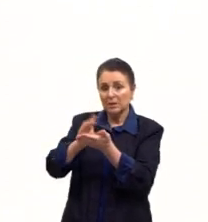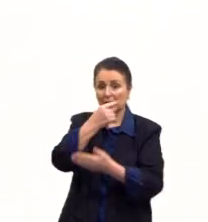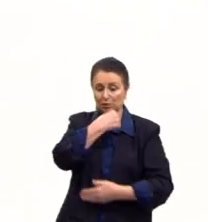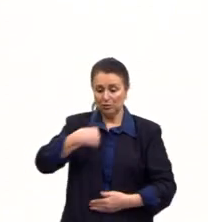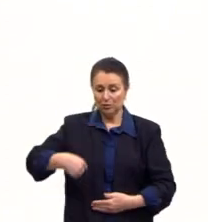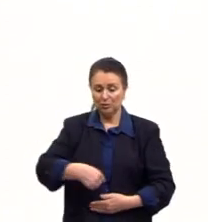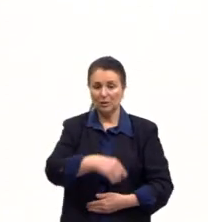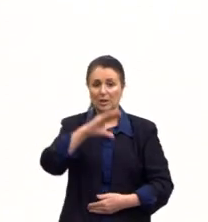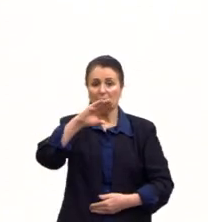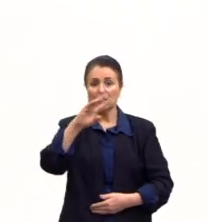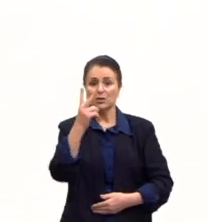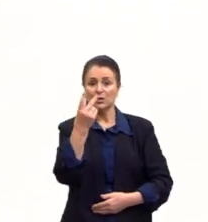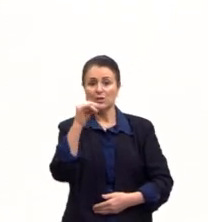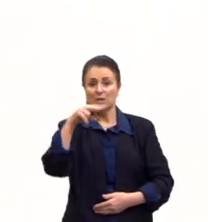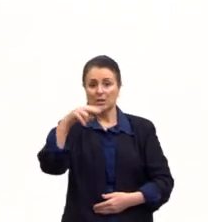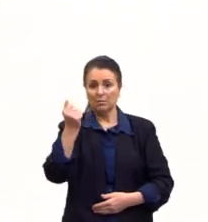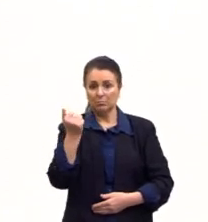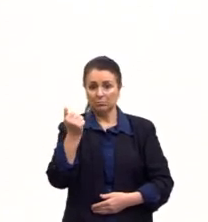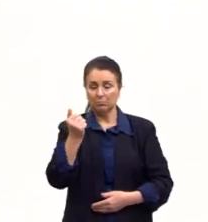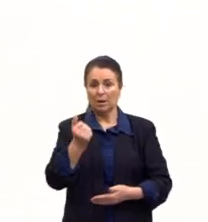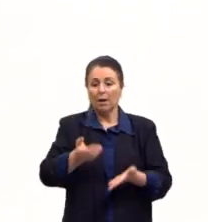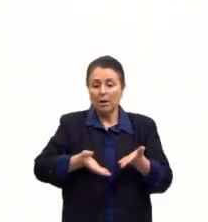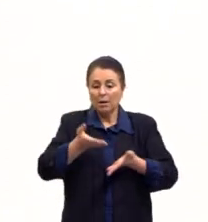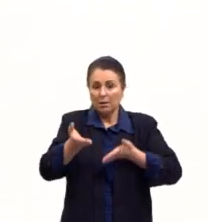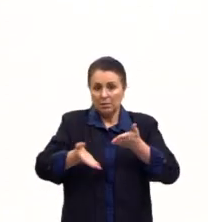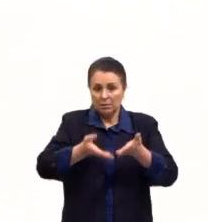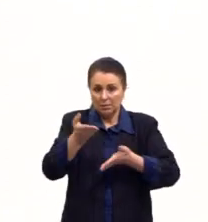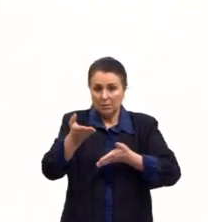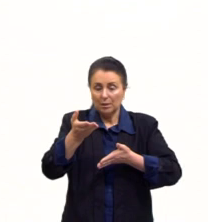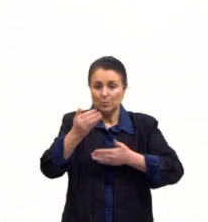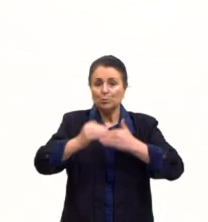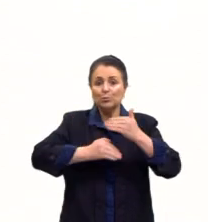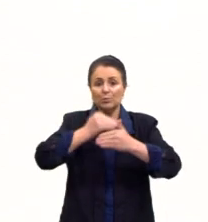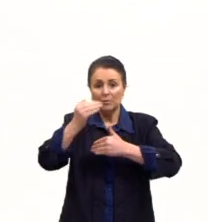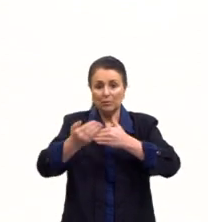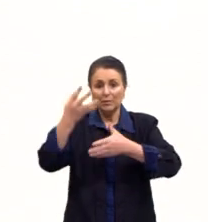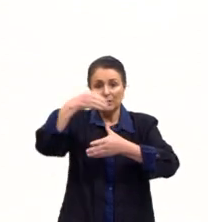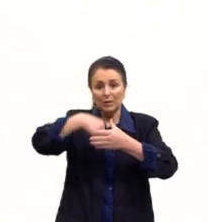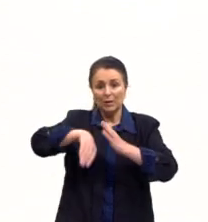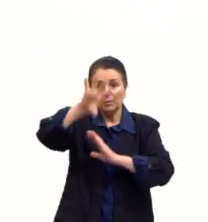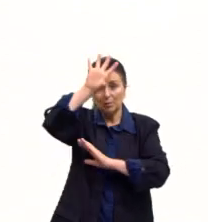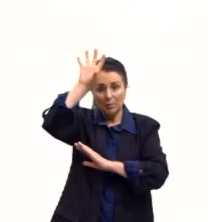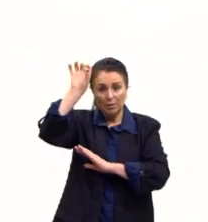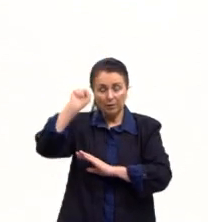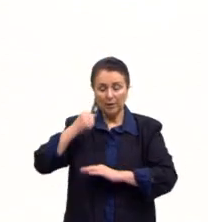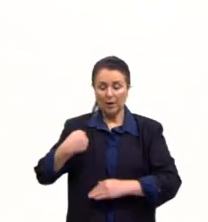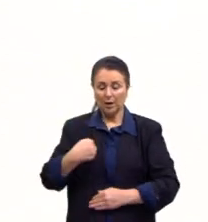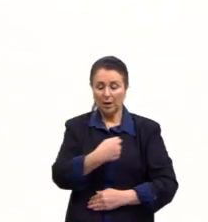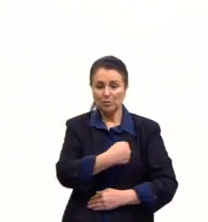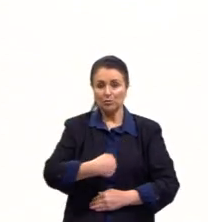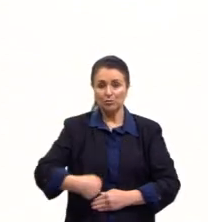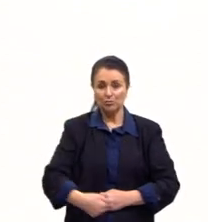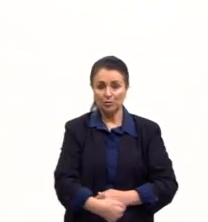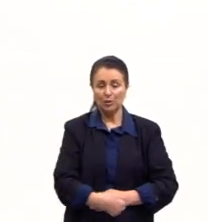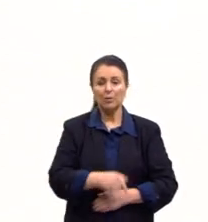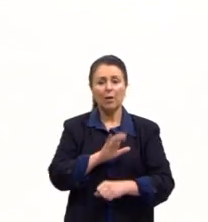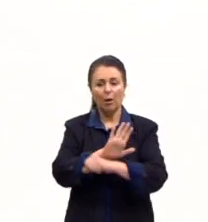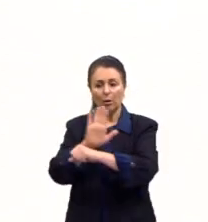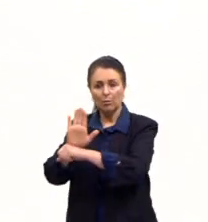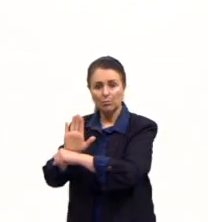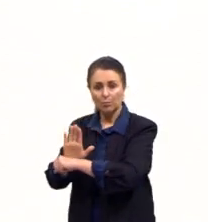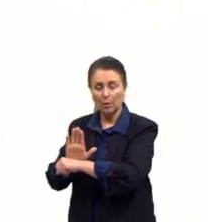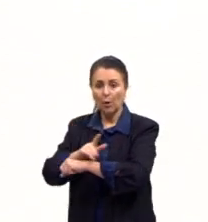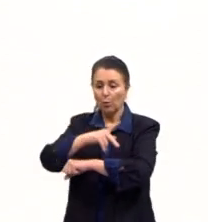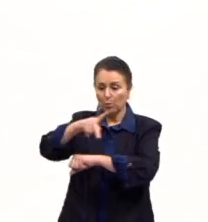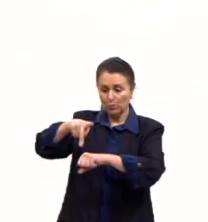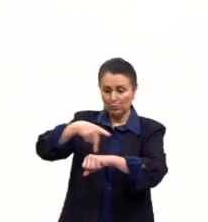a China hoje é um grande fomentador do desenvolvimento na África todos os países de forma geral